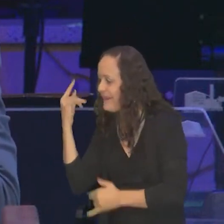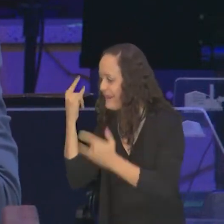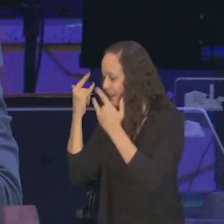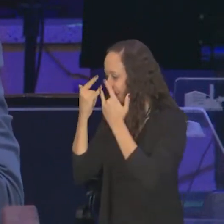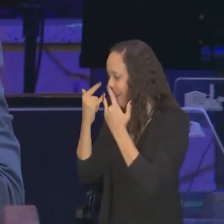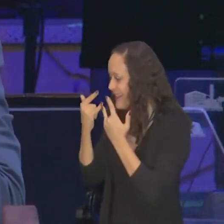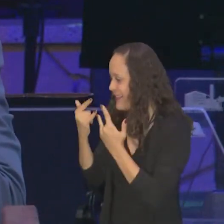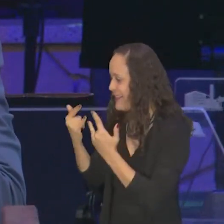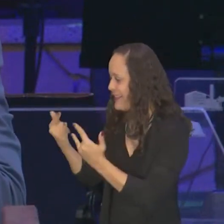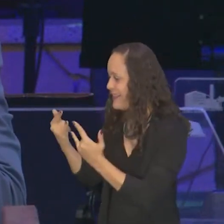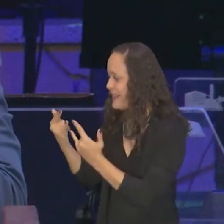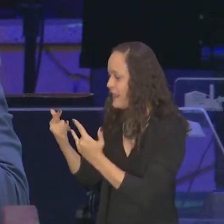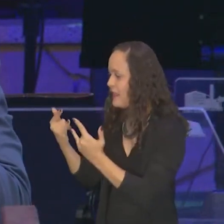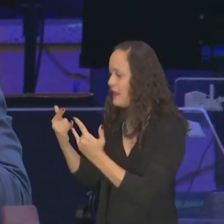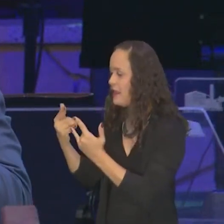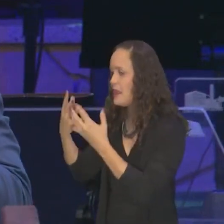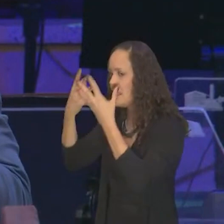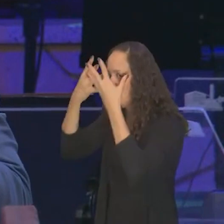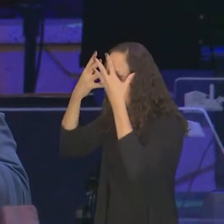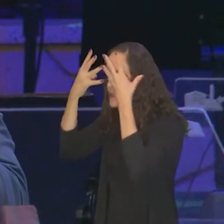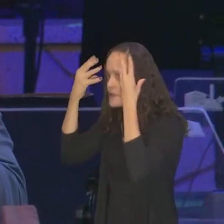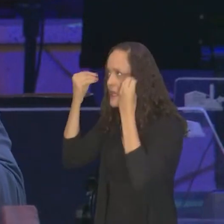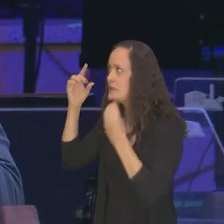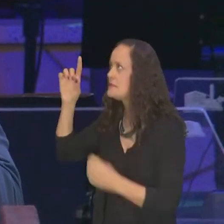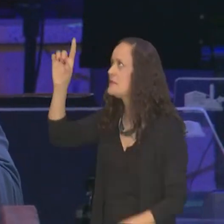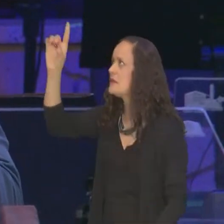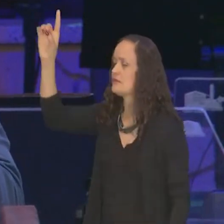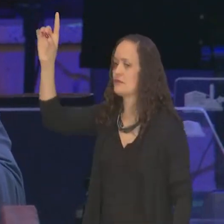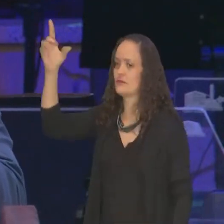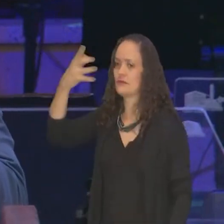passa a ser como Deus.